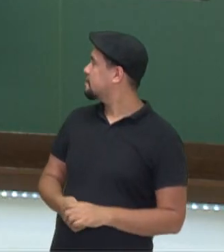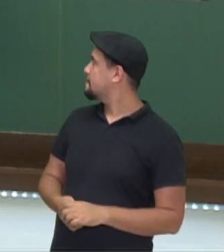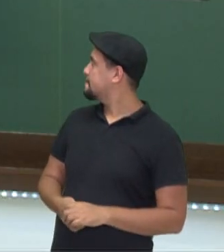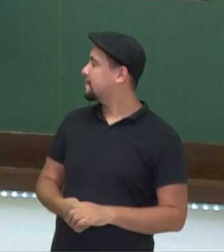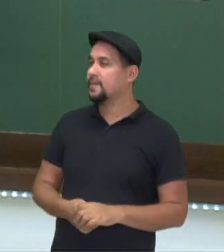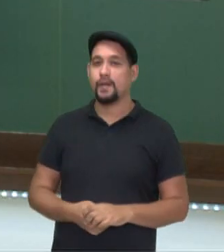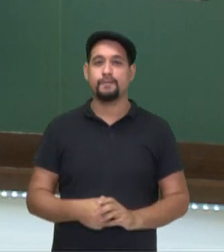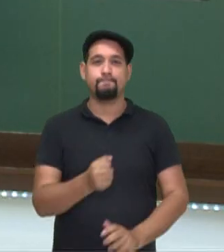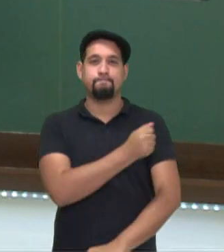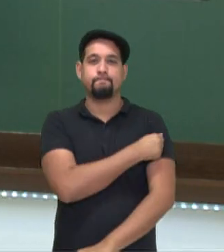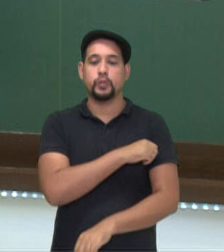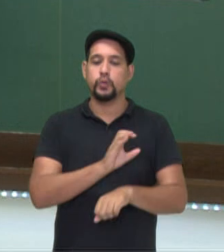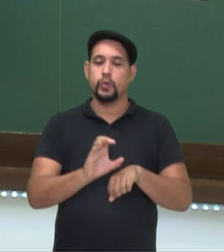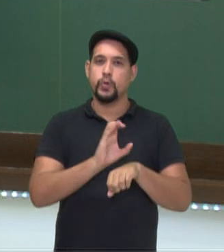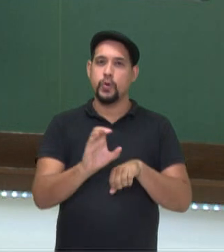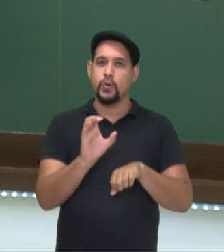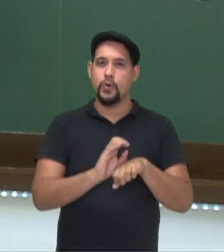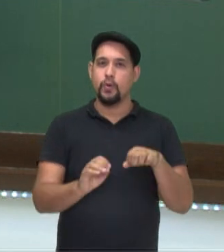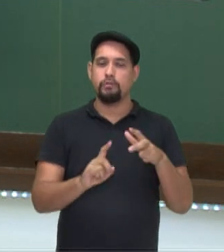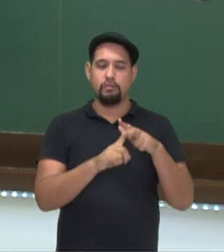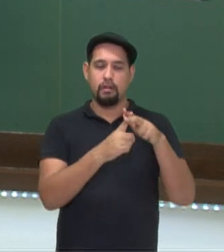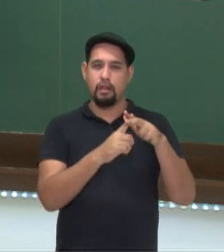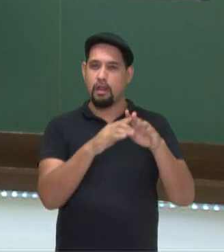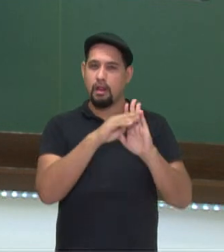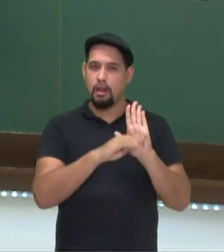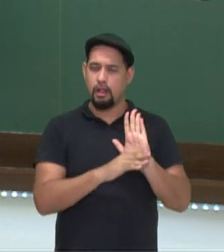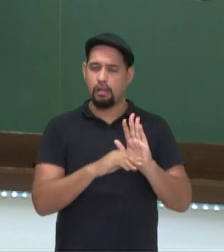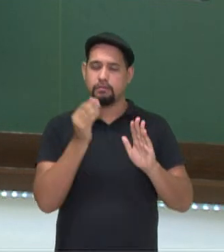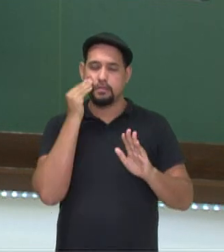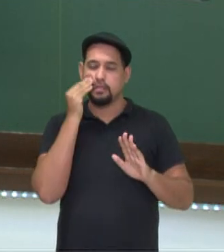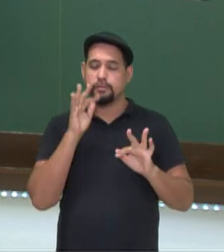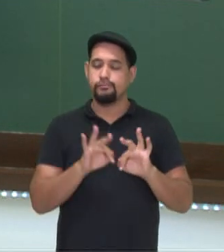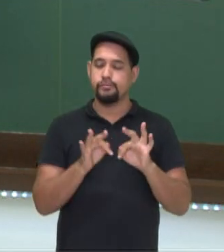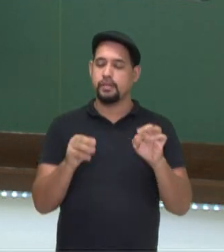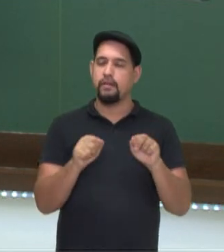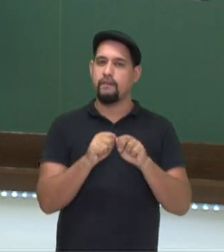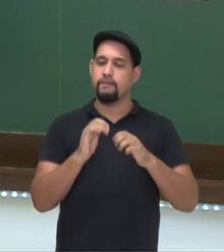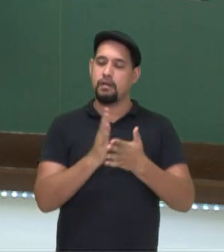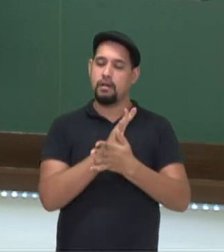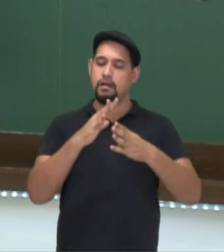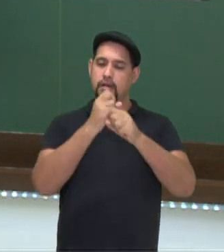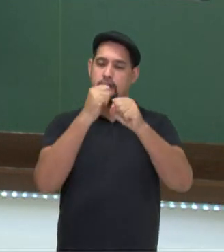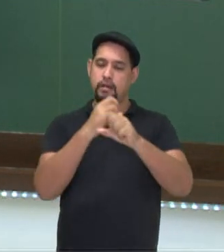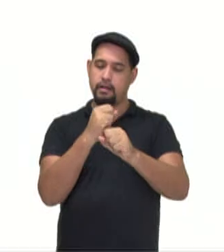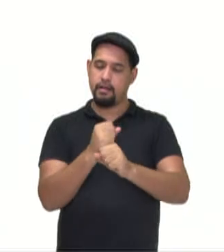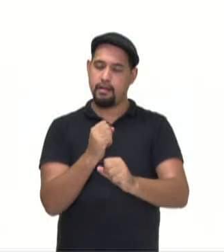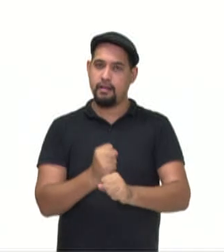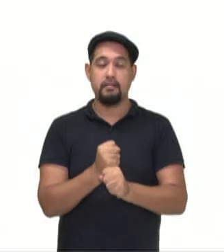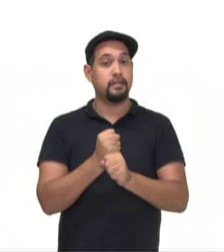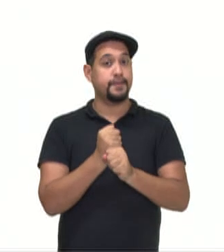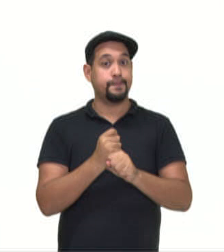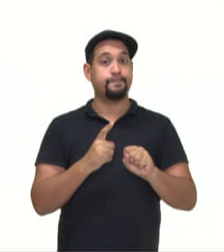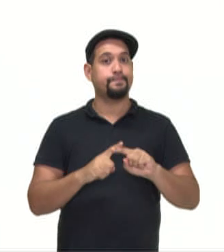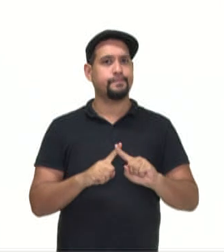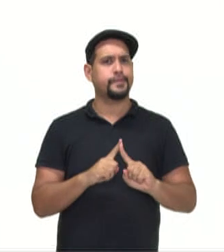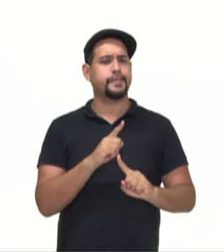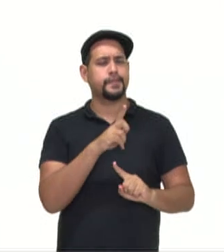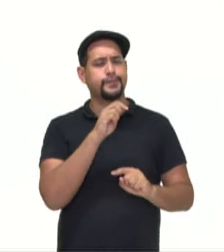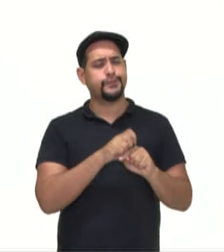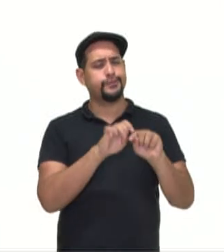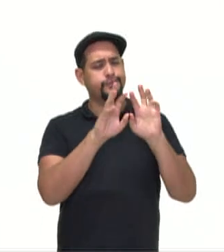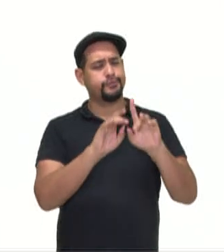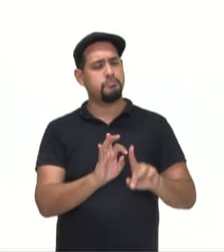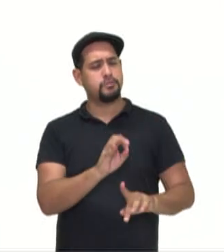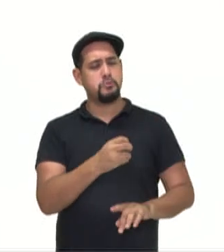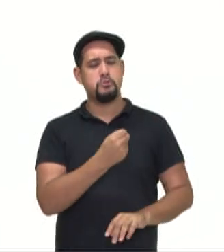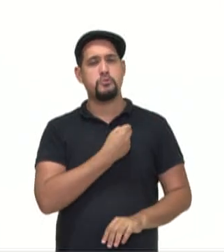os estudantes de um curso de programação estão testando programas simples que realizam pequenos cálculos. Em um deles, ao se digitar